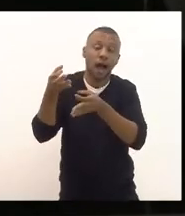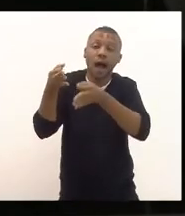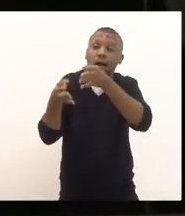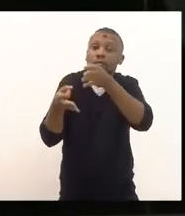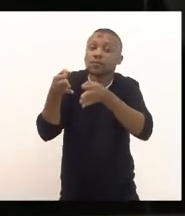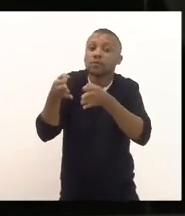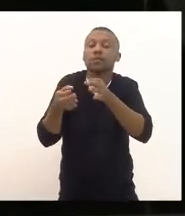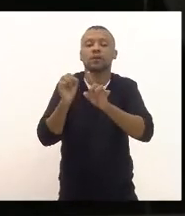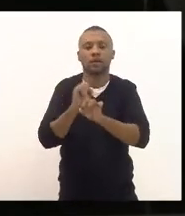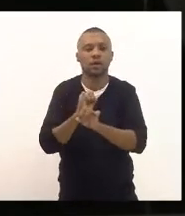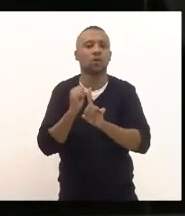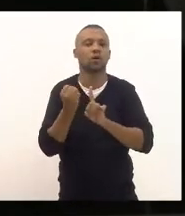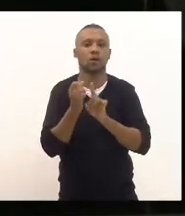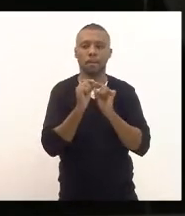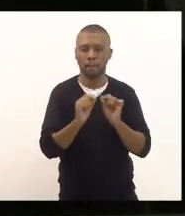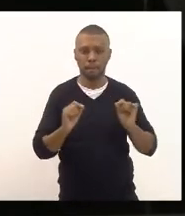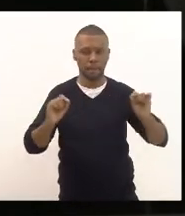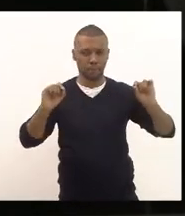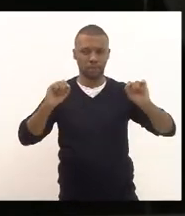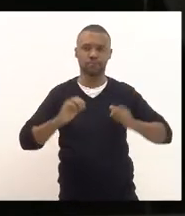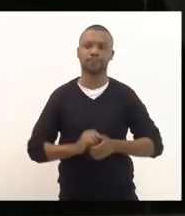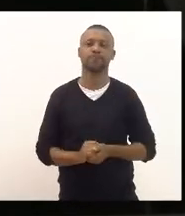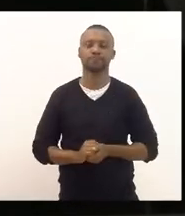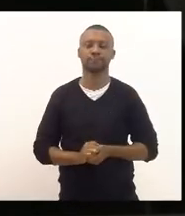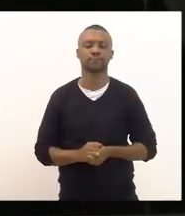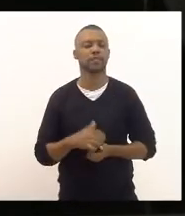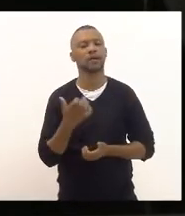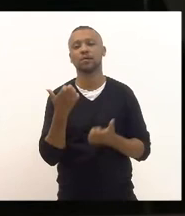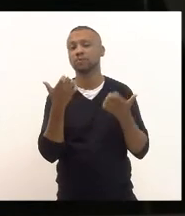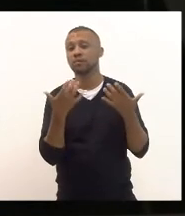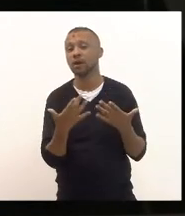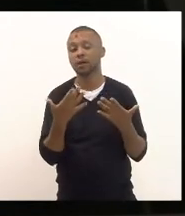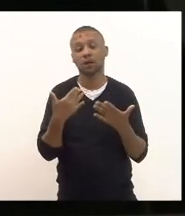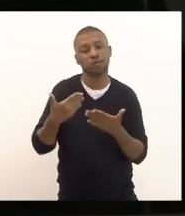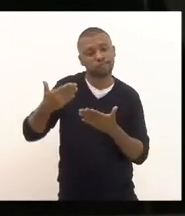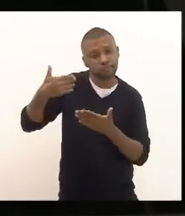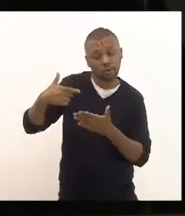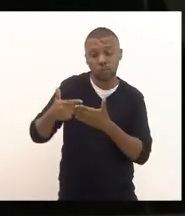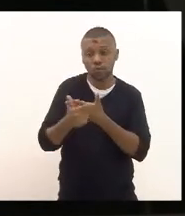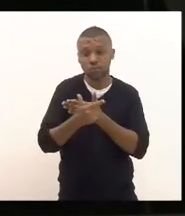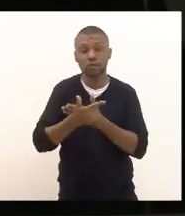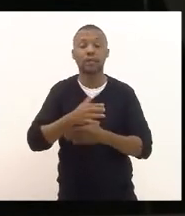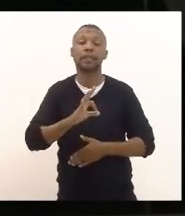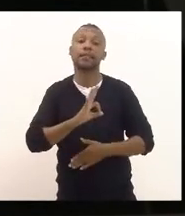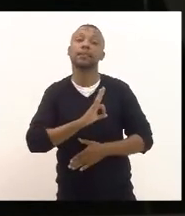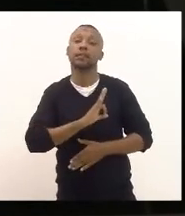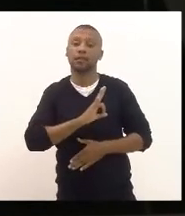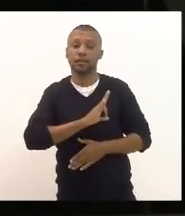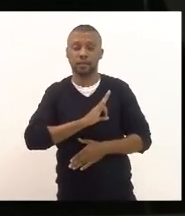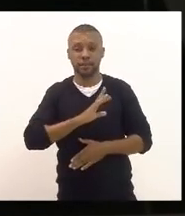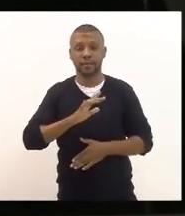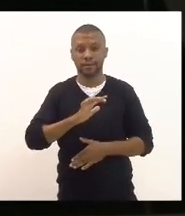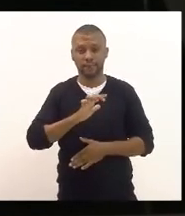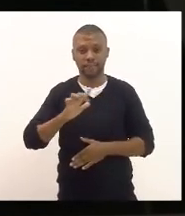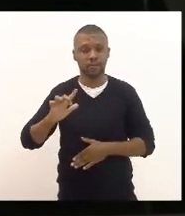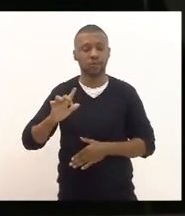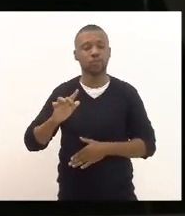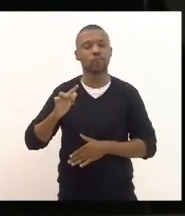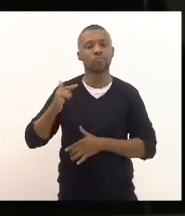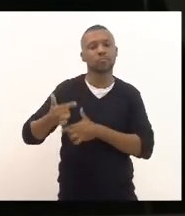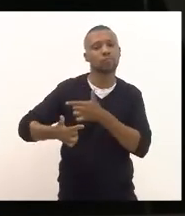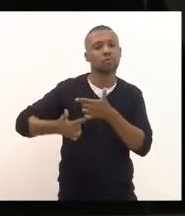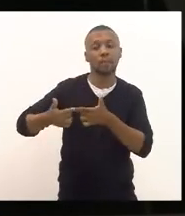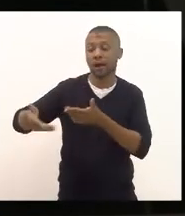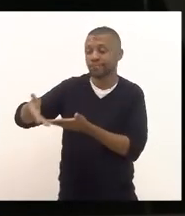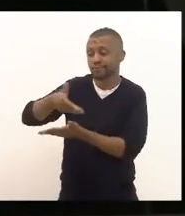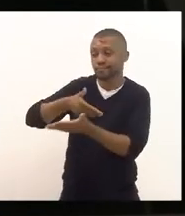quebra dizer senhor presidente que foi chefe da Polícia Civil e sempre conviveu com muita tranquilidade com a Defensoria